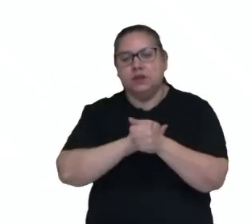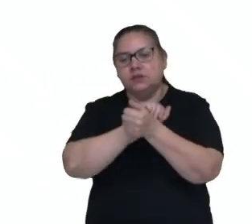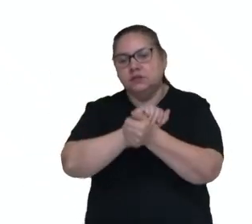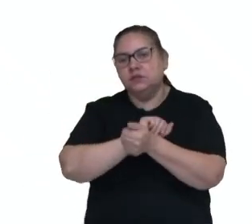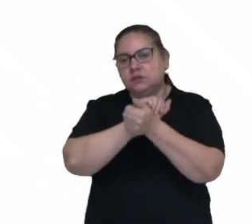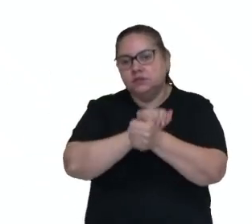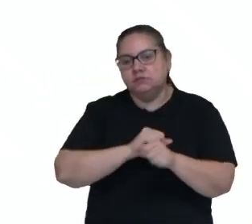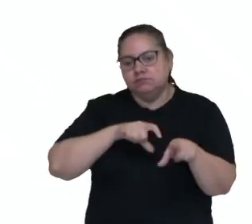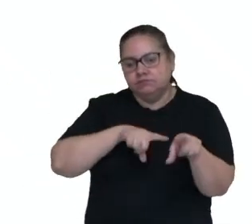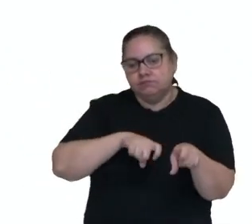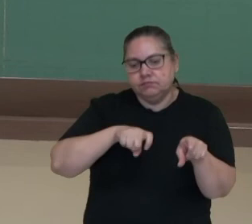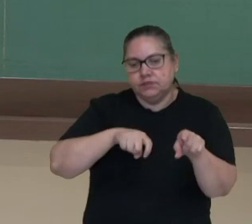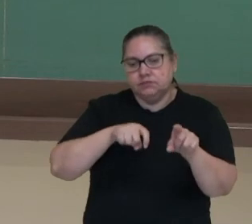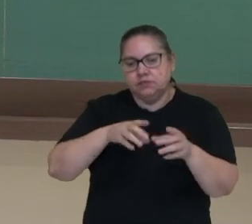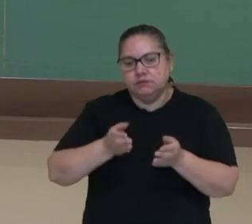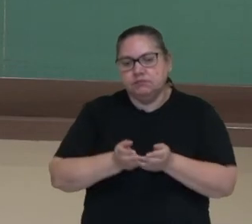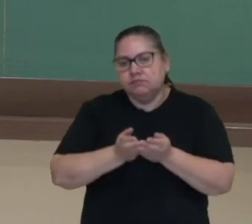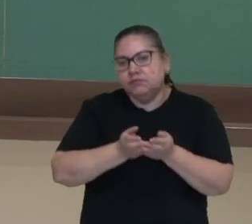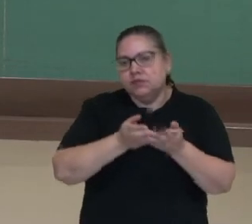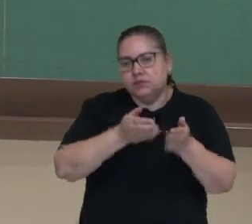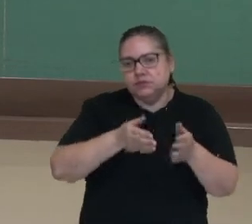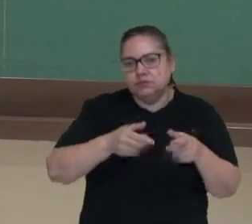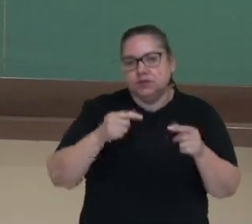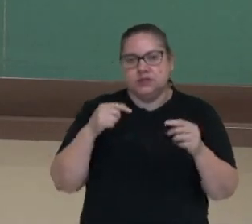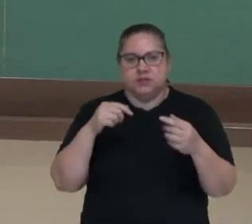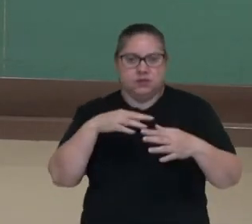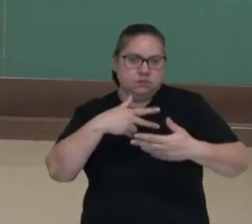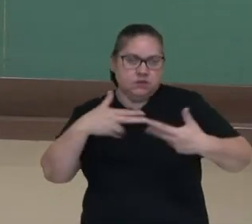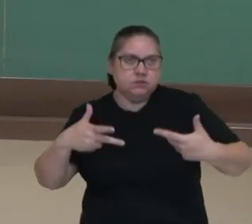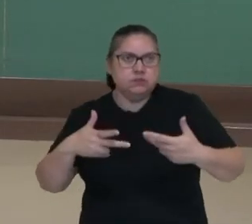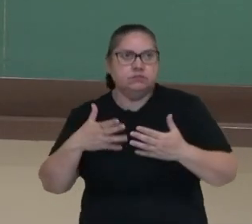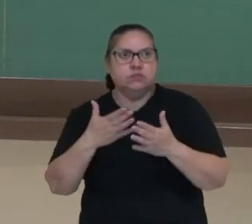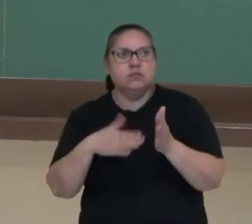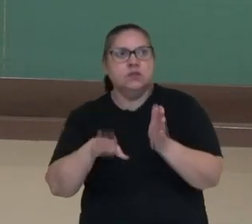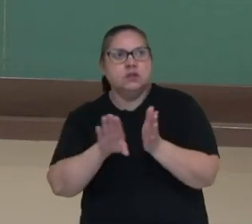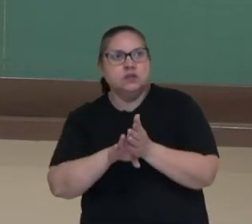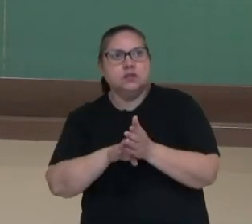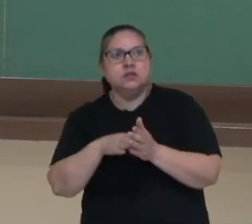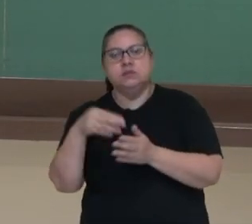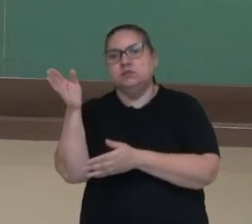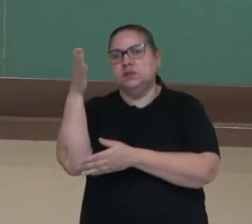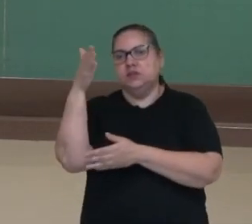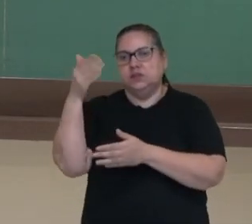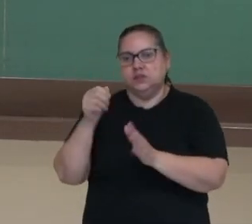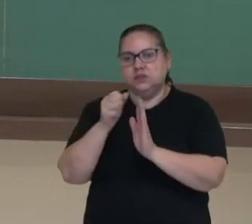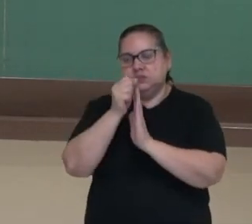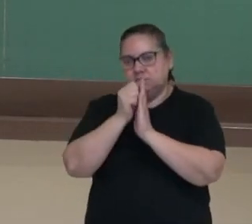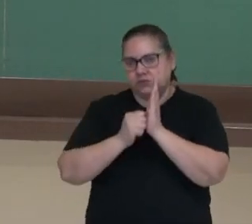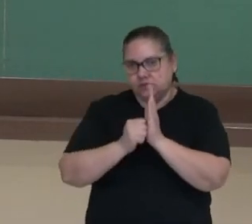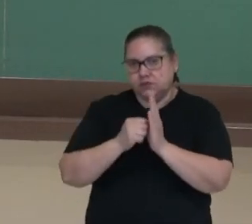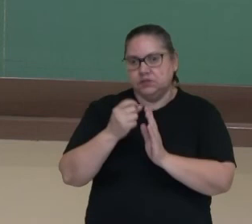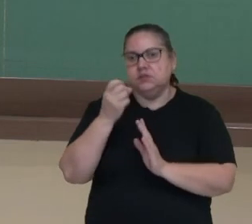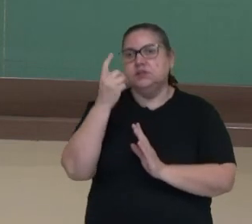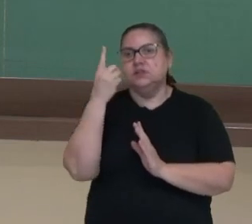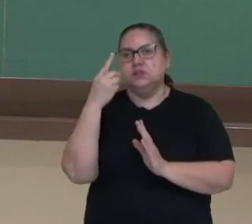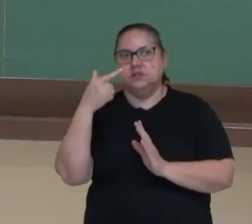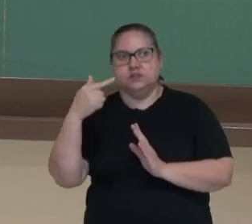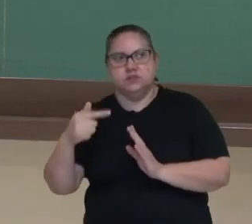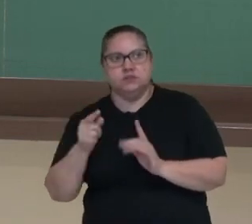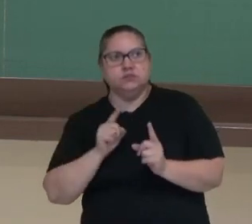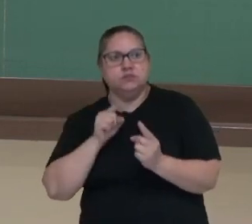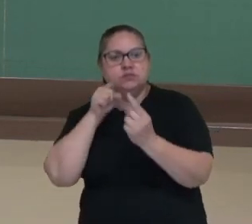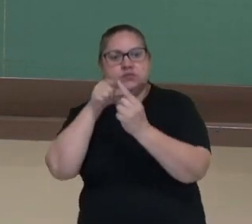nas lavouras e no transporte de mercadorias. Retomada, falamos aí então sobre as bandeiras, expedições do século XVII,